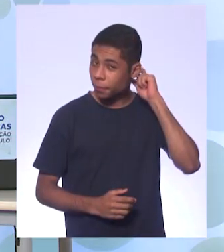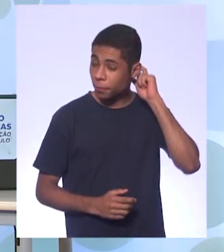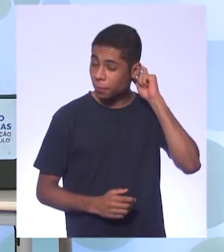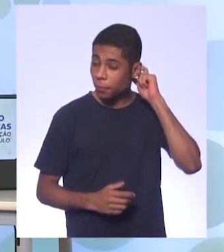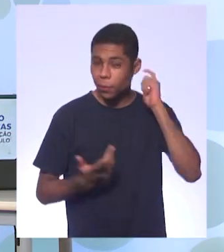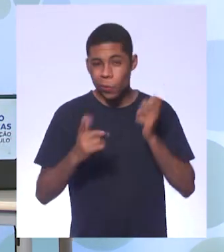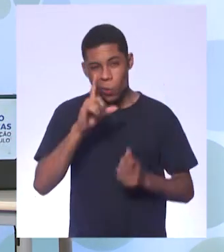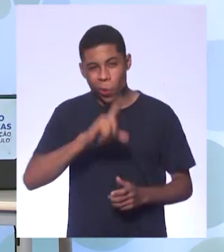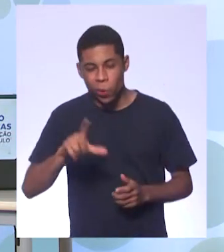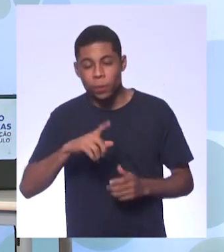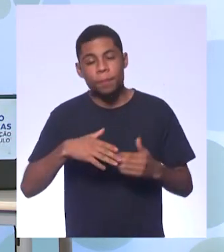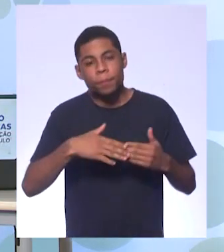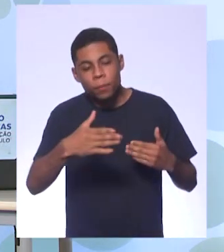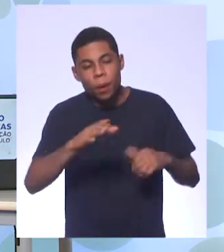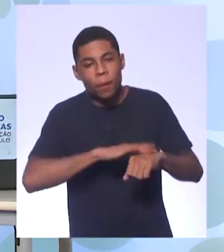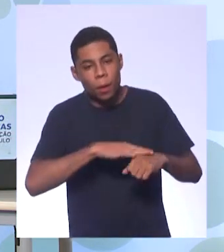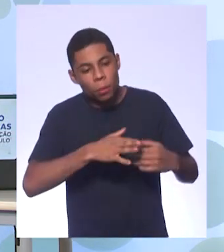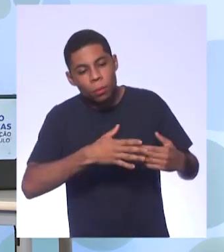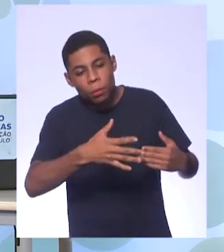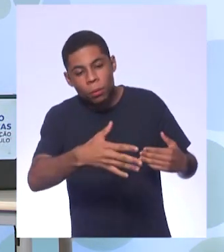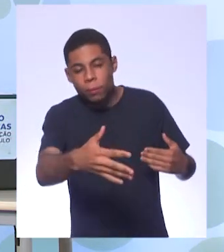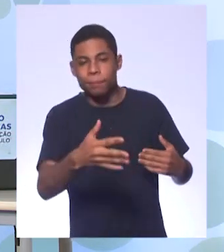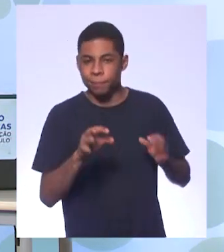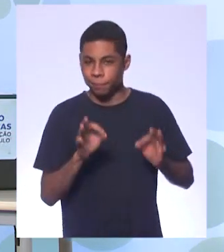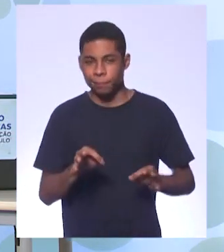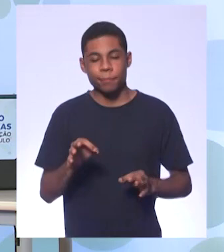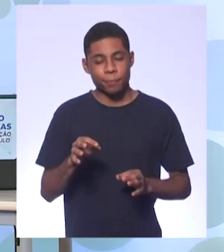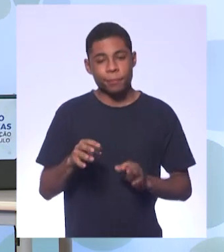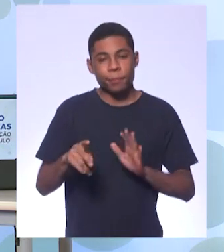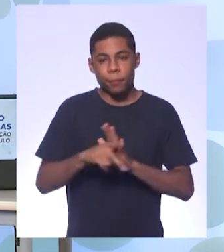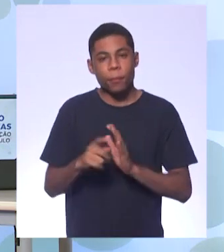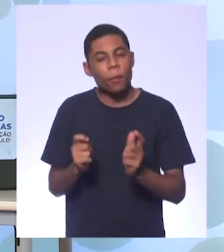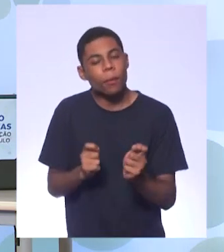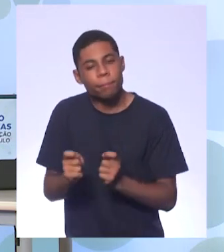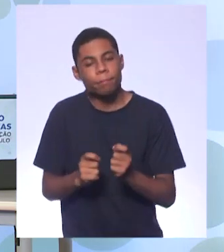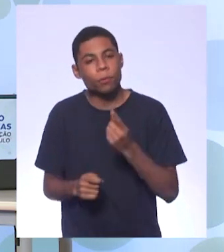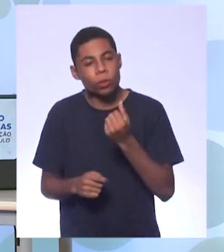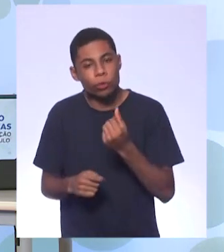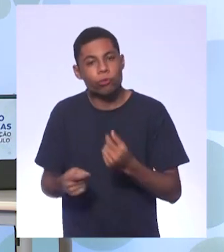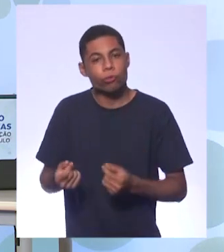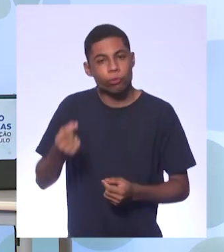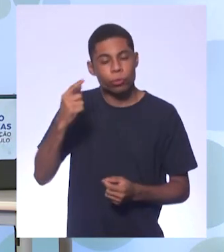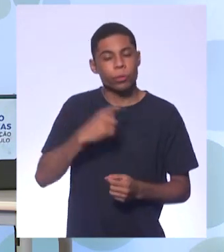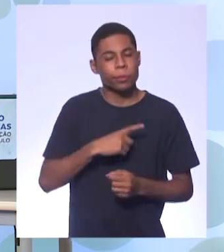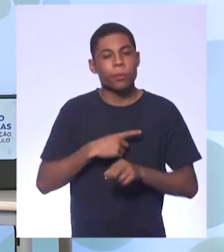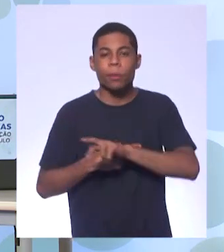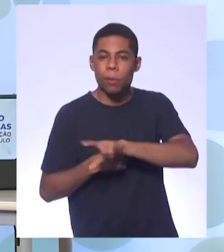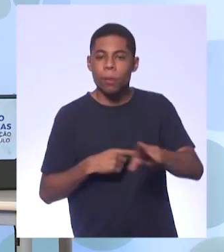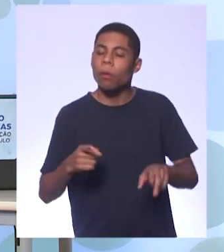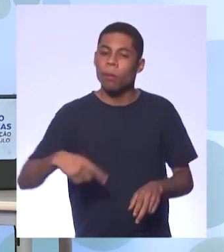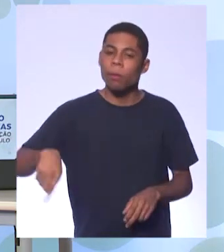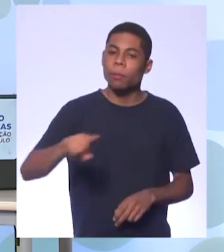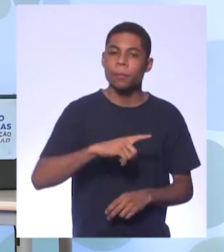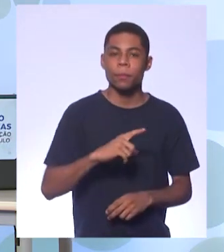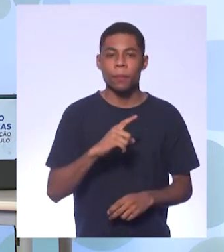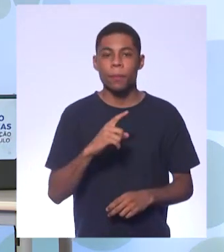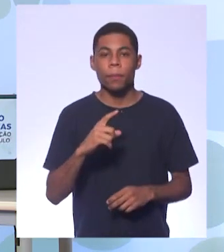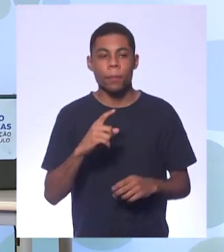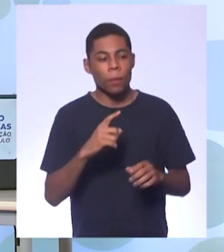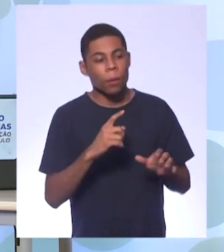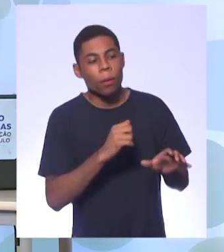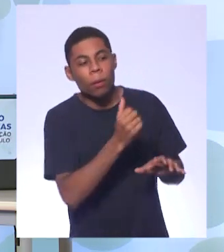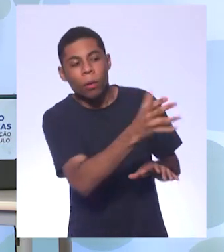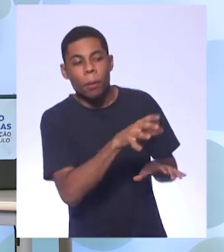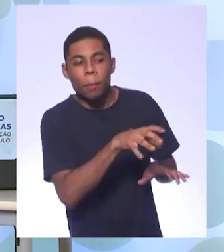do tempo, a gente viu que os portugueses, né, com os fatores econômicos e de expedições, acabaram adentrando para o interior, onde